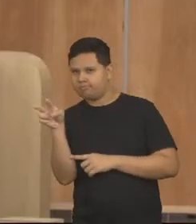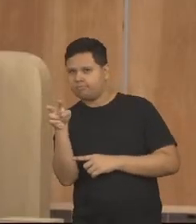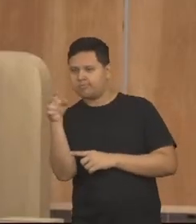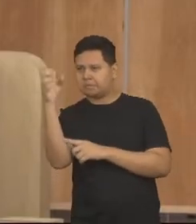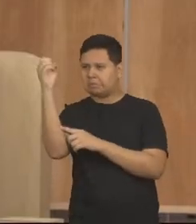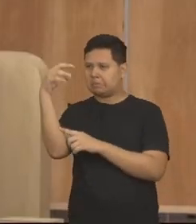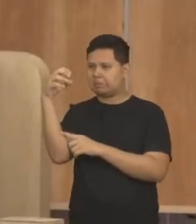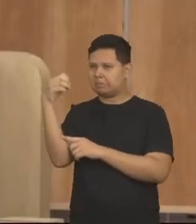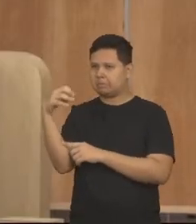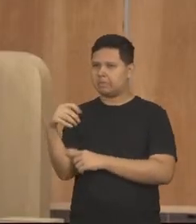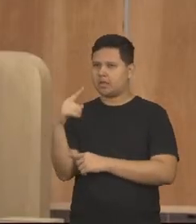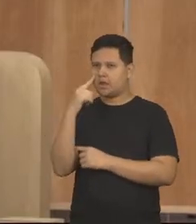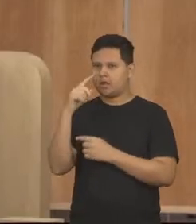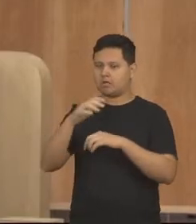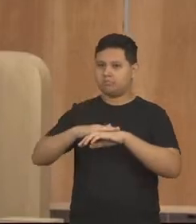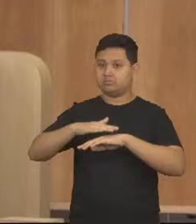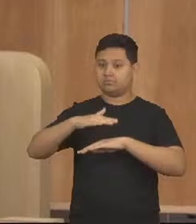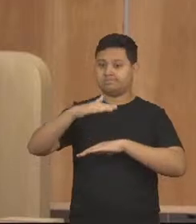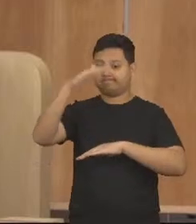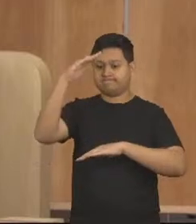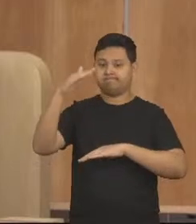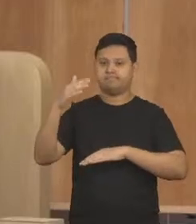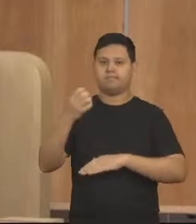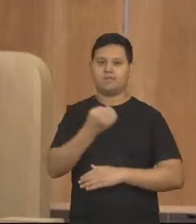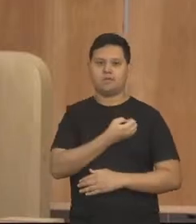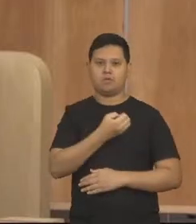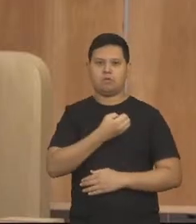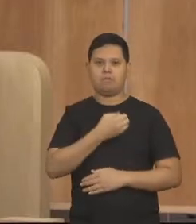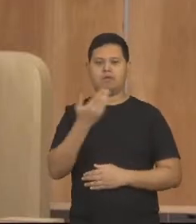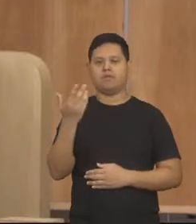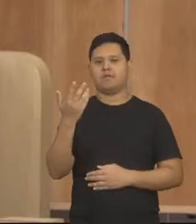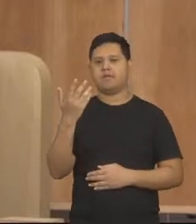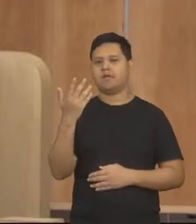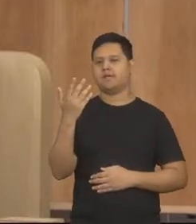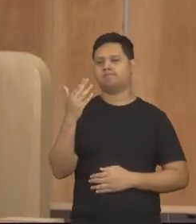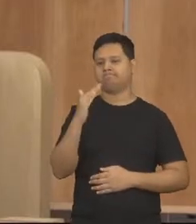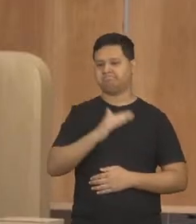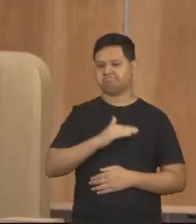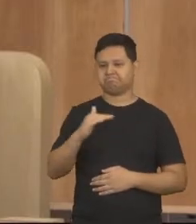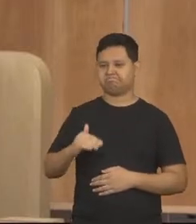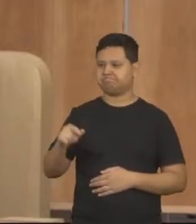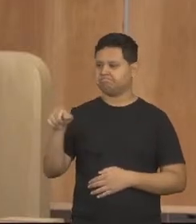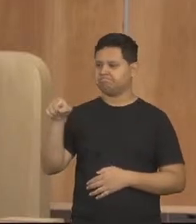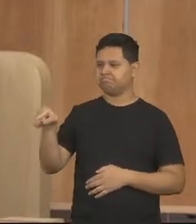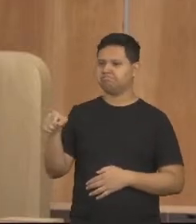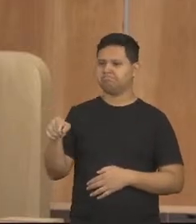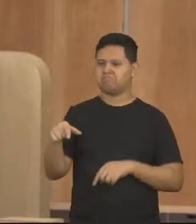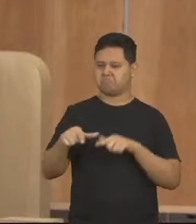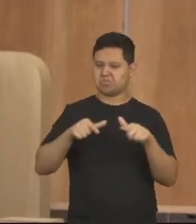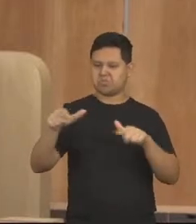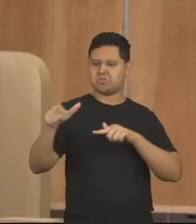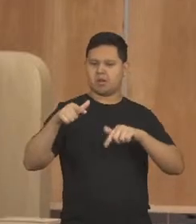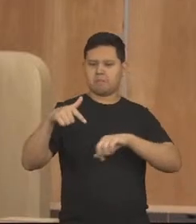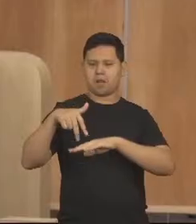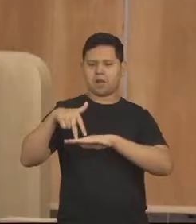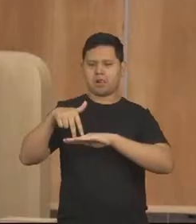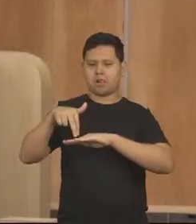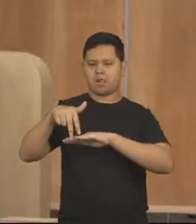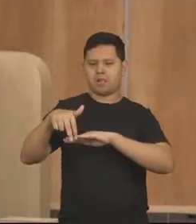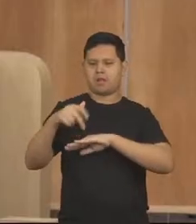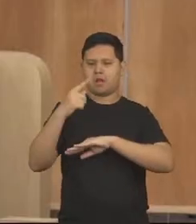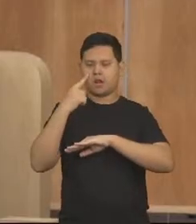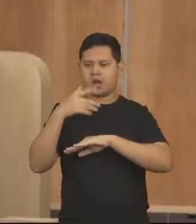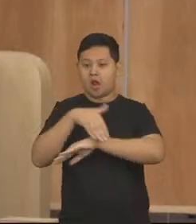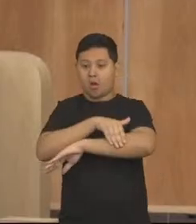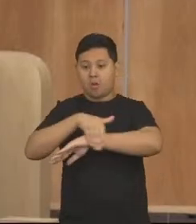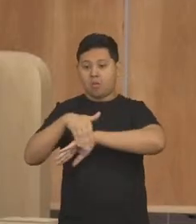tem crescido o número de crianças vendendo bala nos semáforos. A gente vê bastante moradores